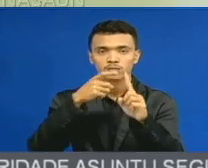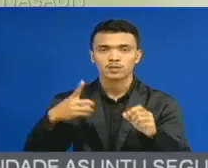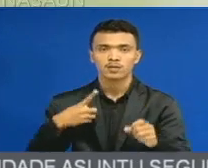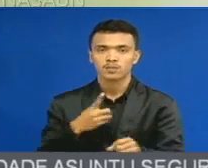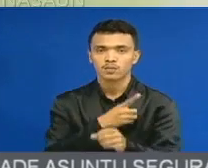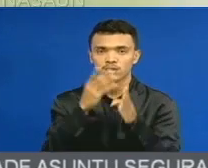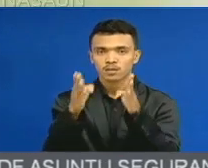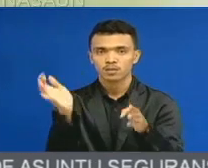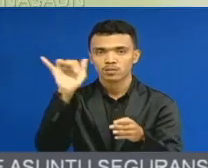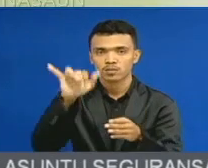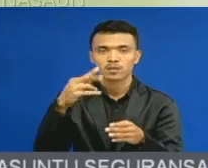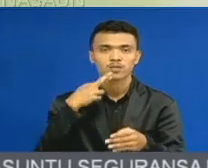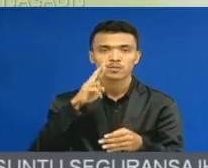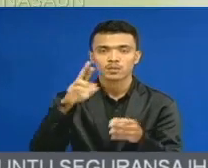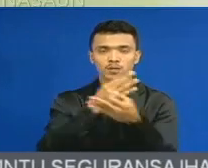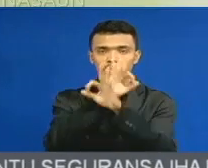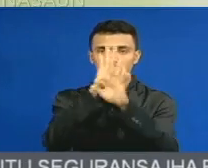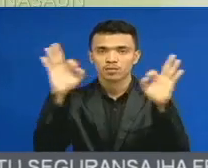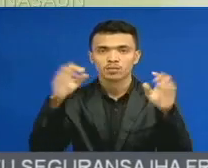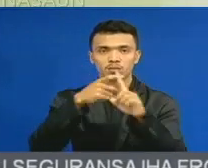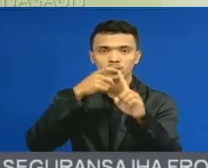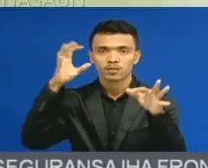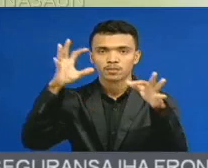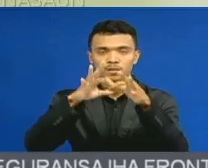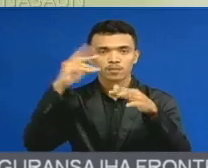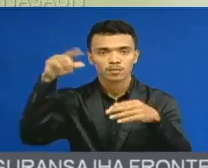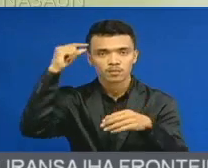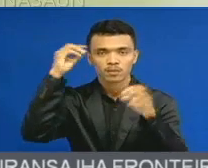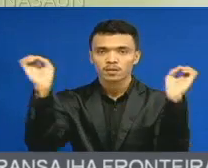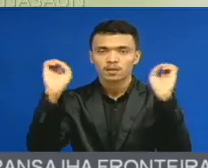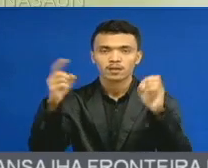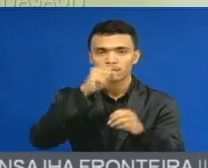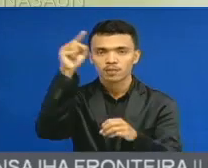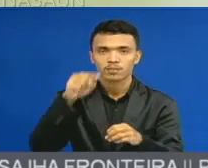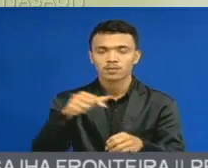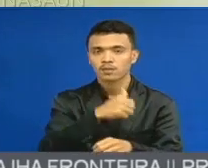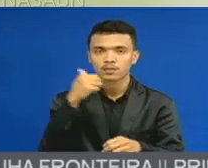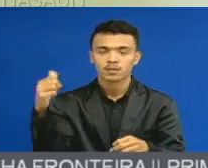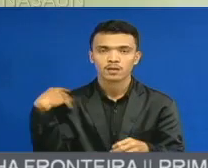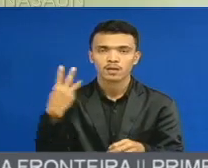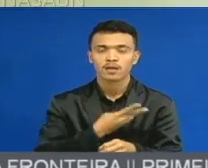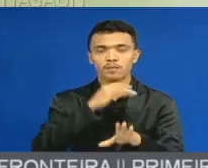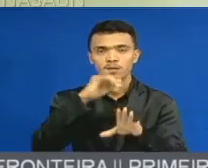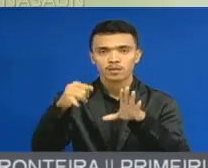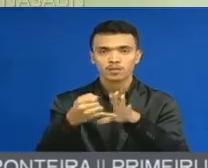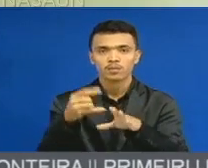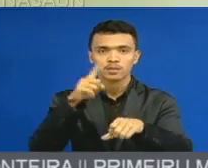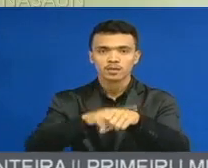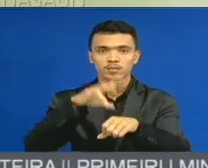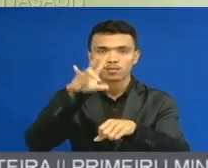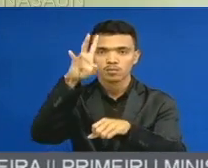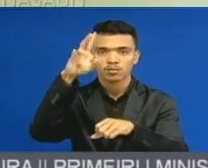deputados, Cira, resposta retorna ao seu membro do governo, não lá ir, está na pergunta, sei que então, a mim conclui quase 7 horas que falam,